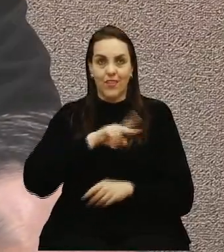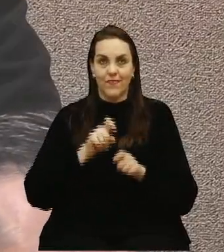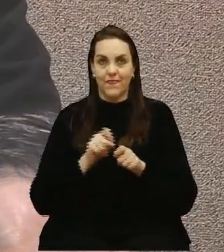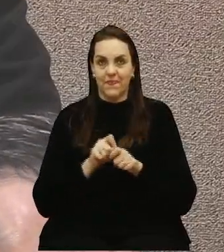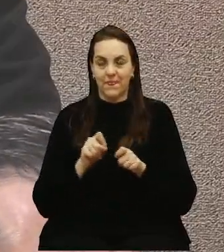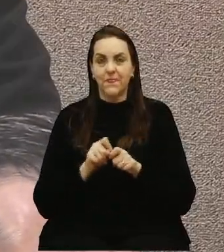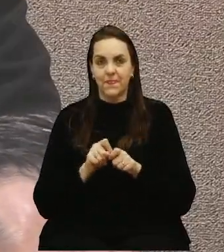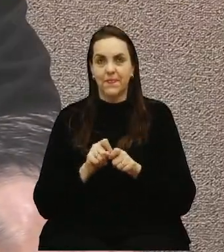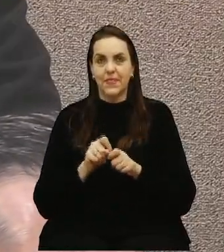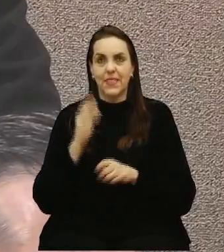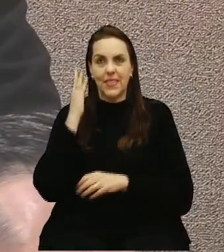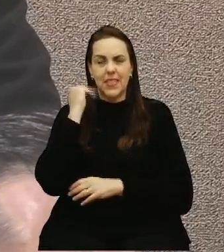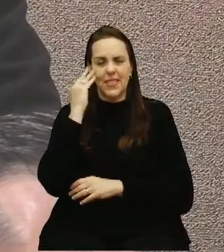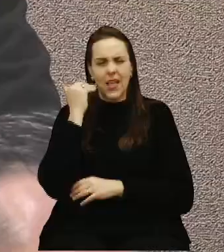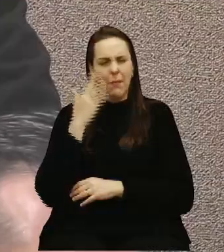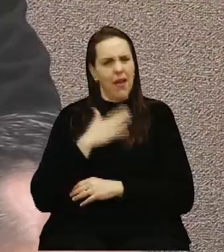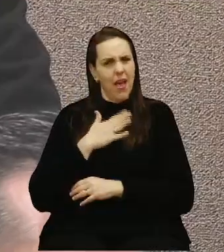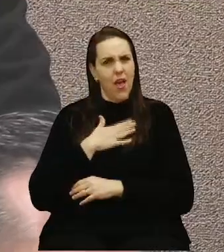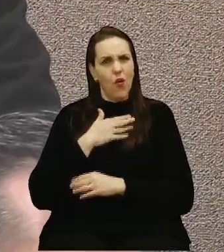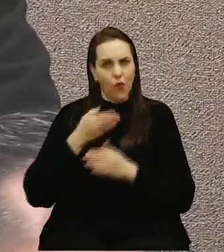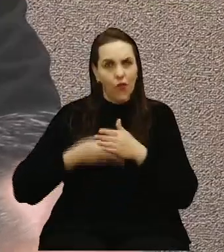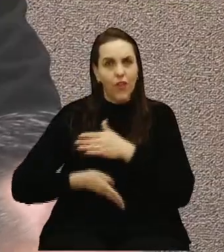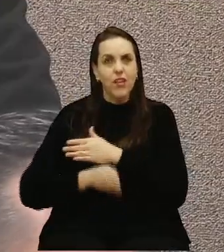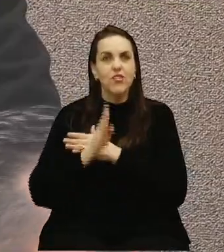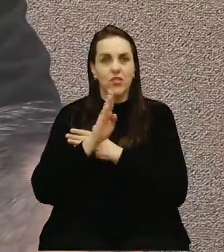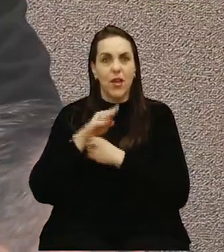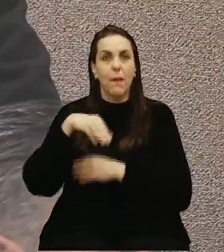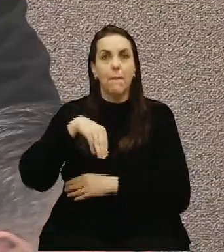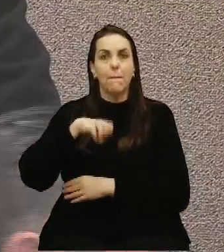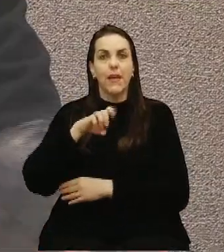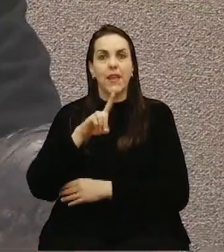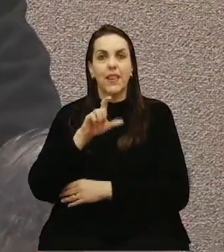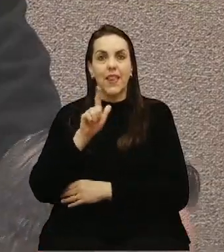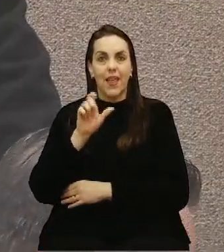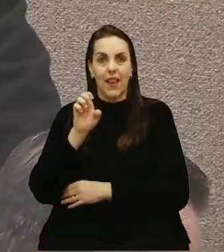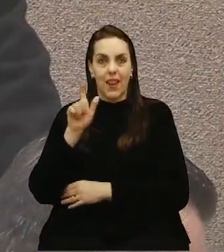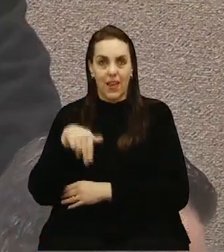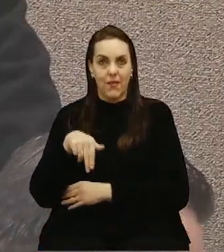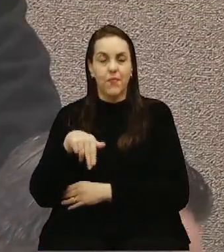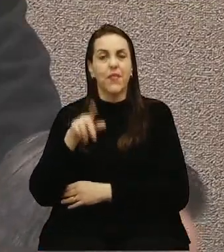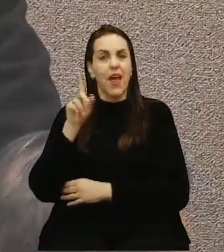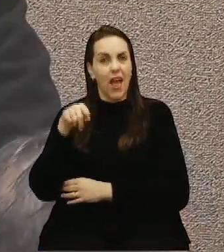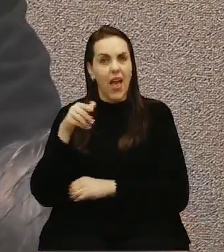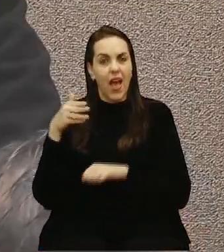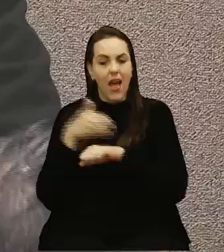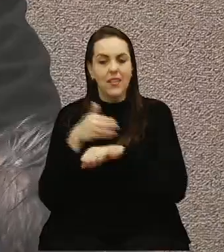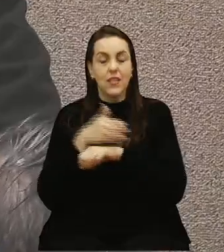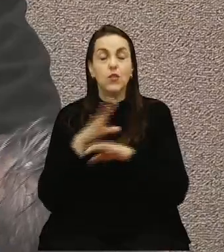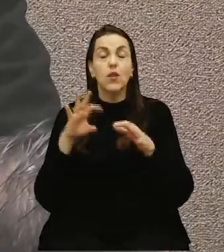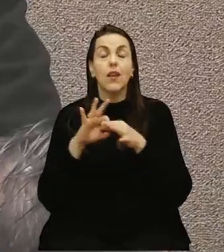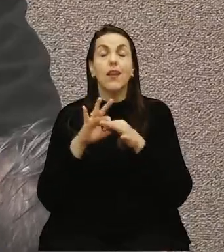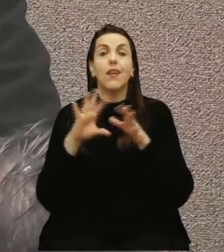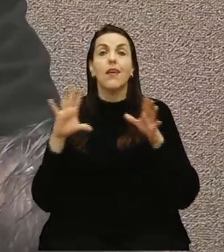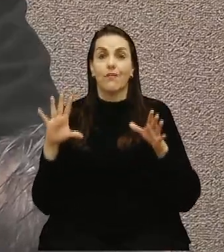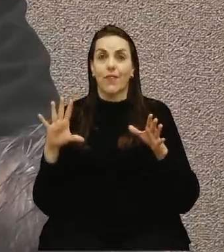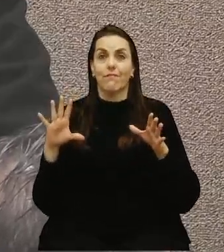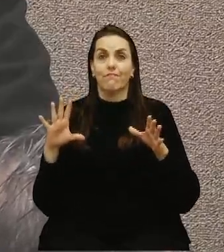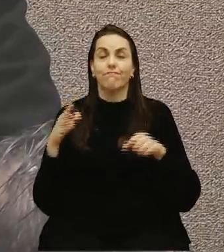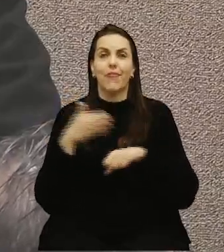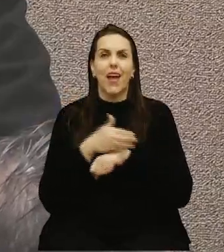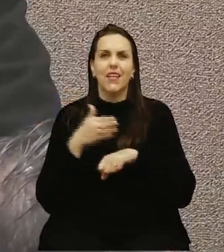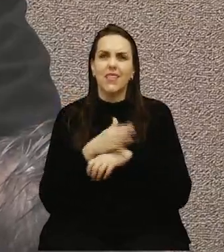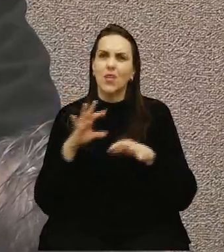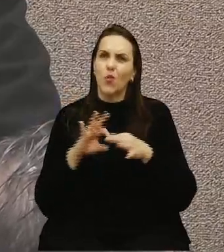coisas, na viagem, quando eu fui a Medellín, tem uma situação que se fala de acesso livre. E o acesso livre,